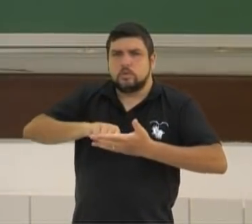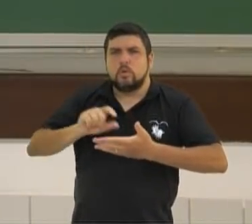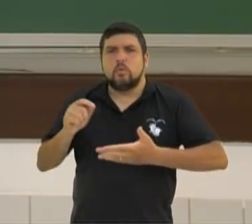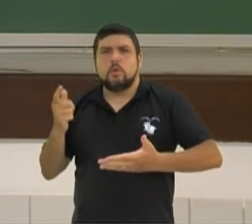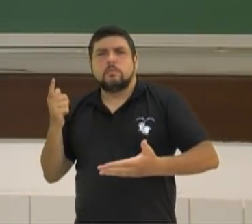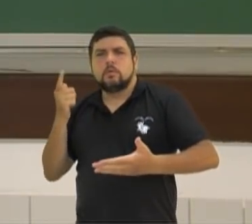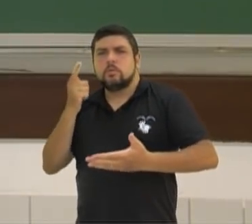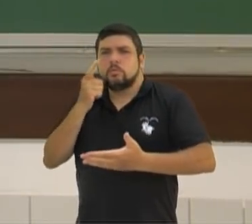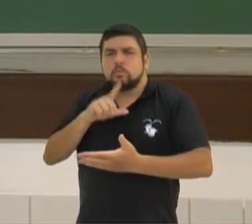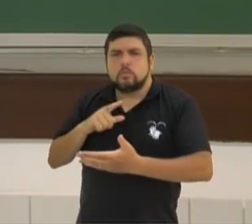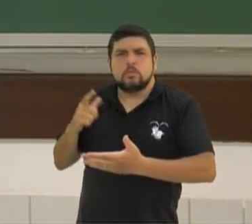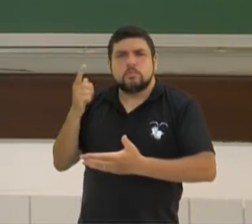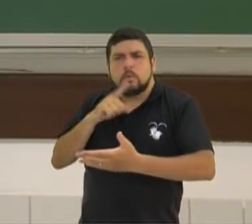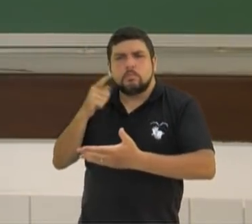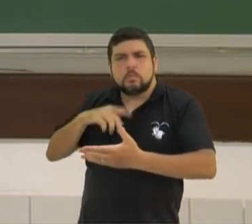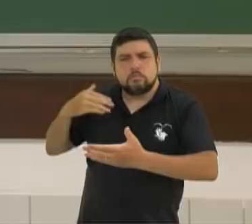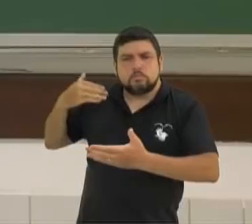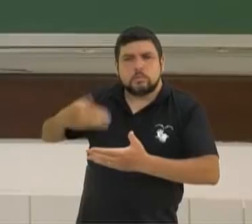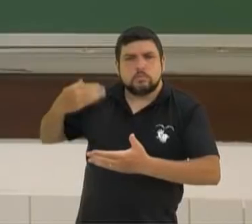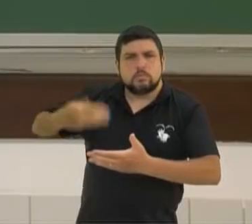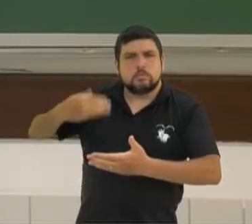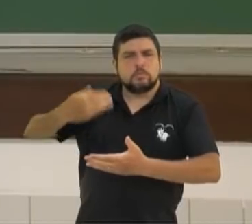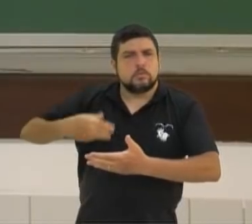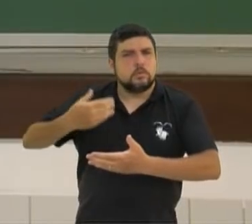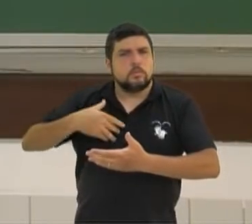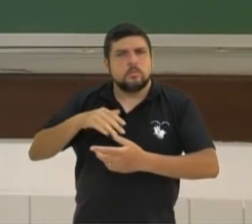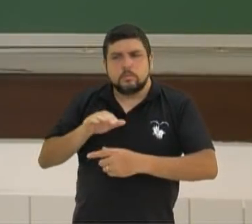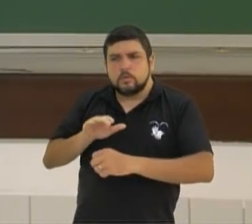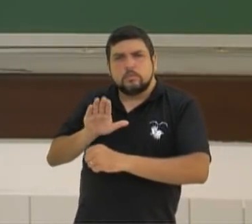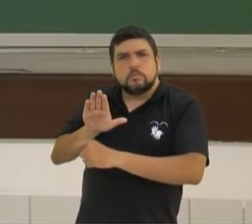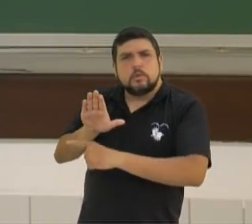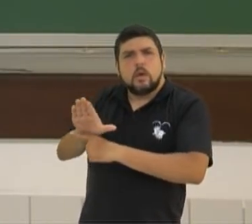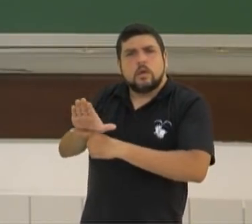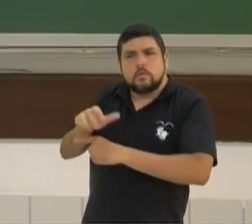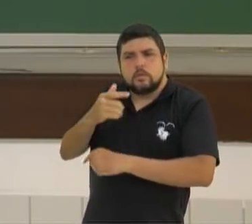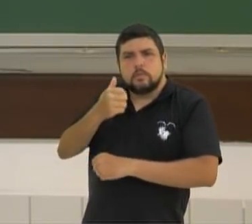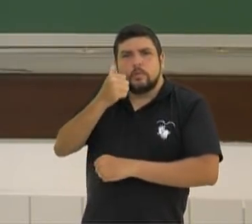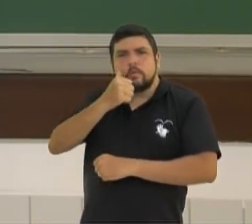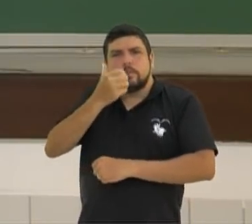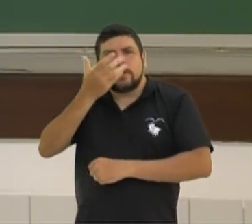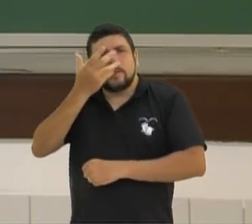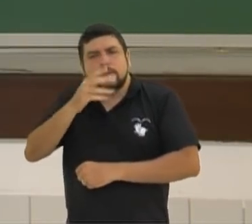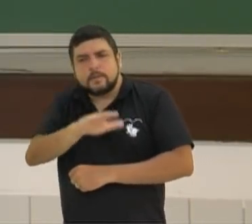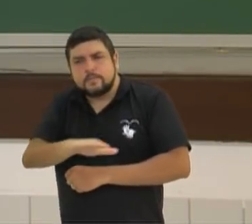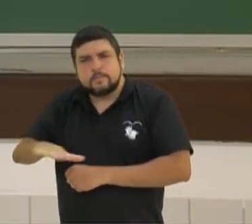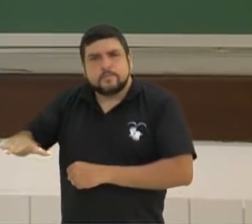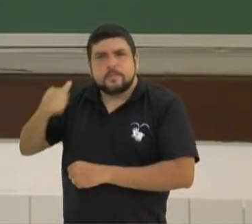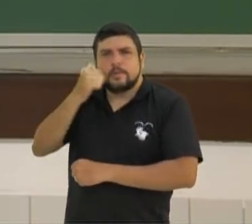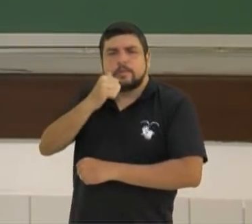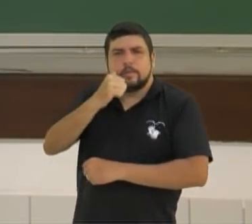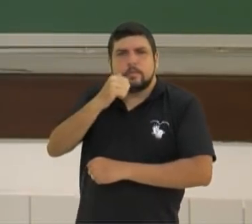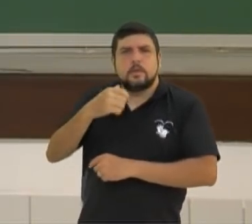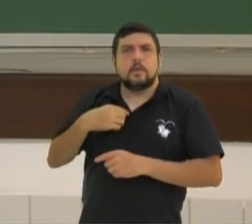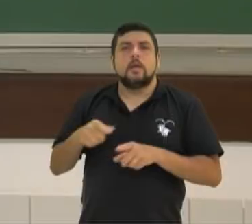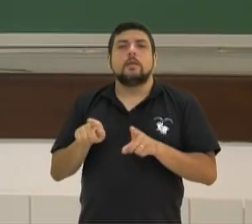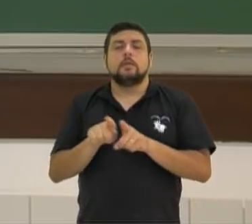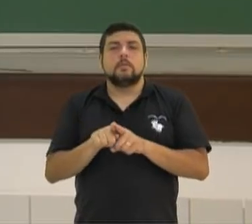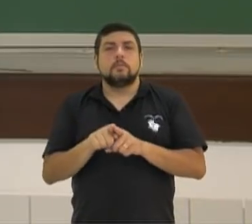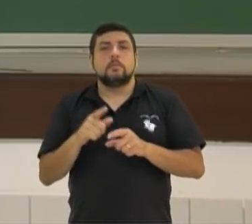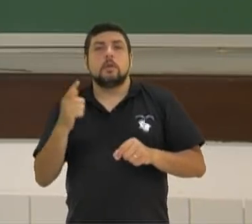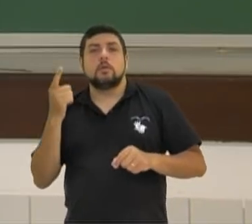Magic Pencil, aqui ela traz bastante mensagens para a gente pensar